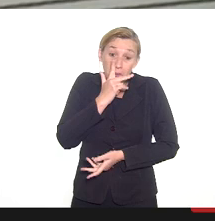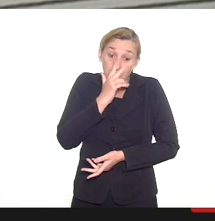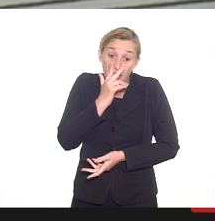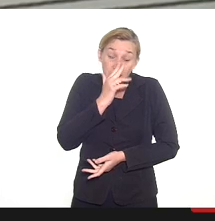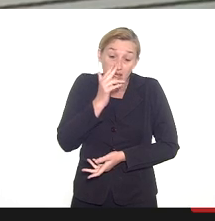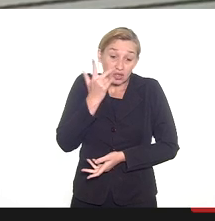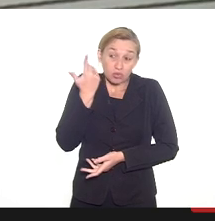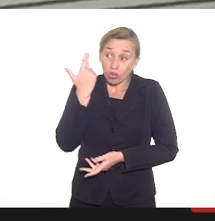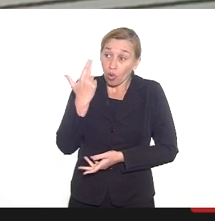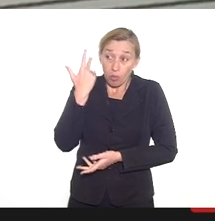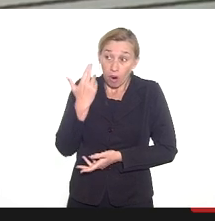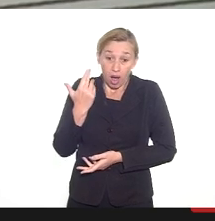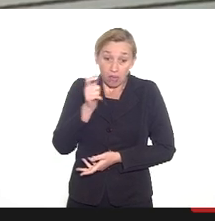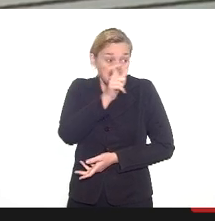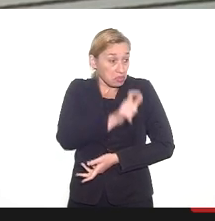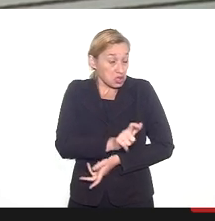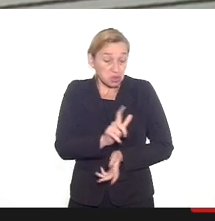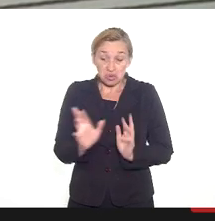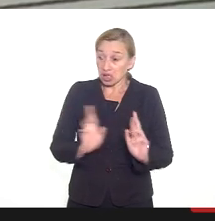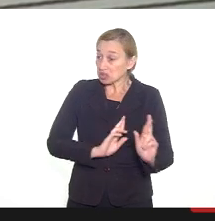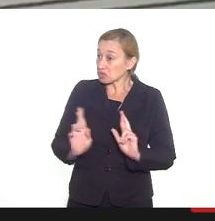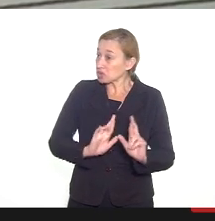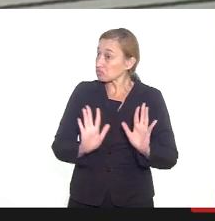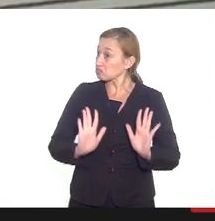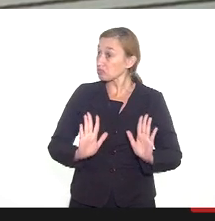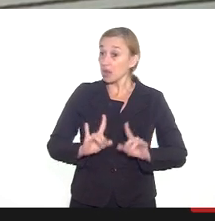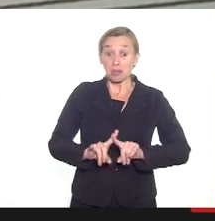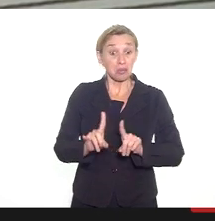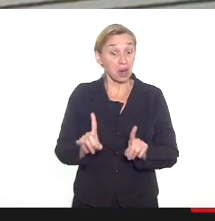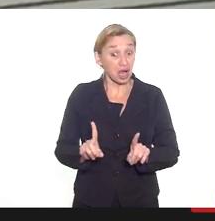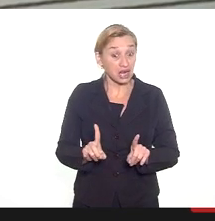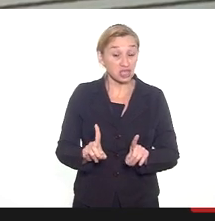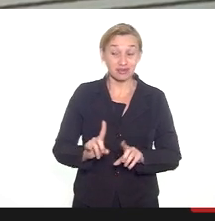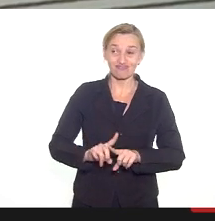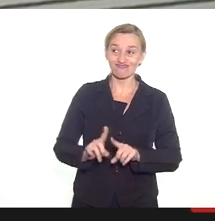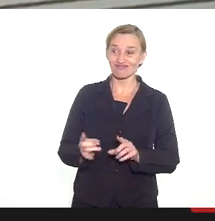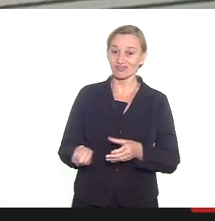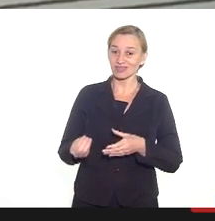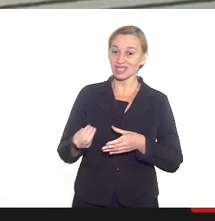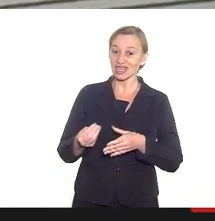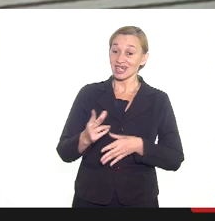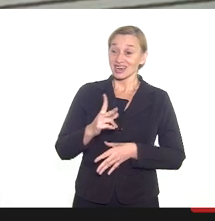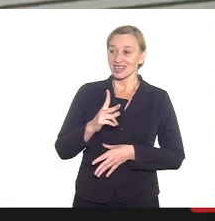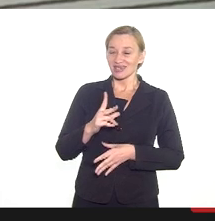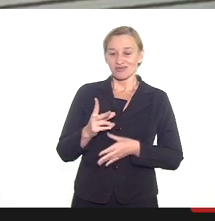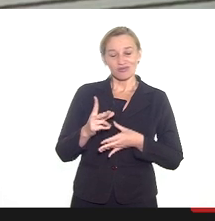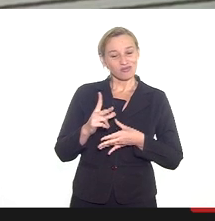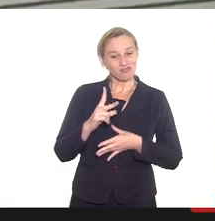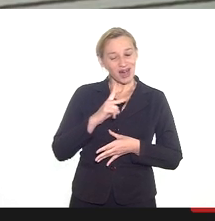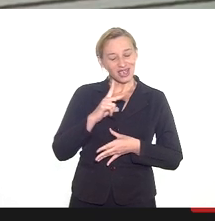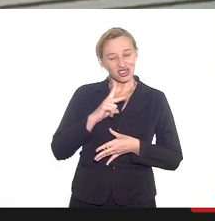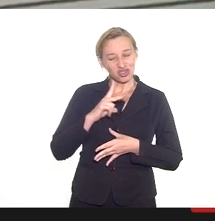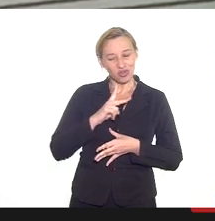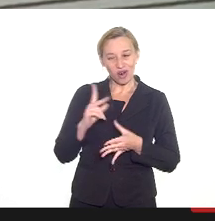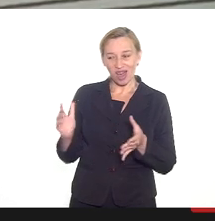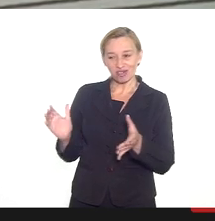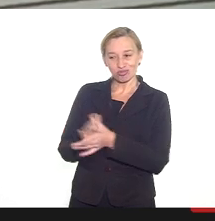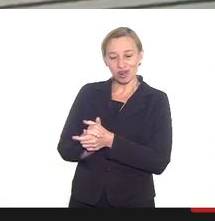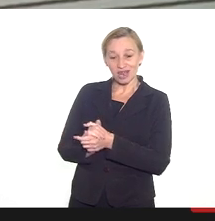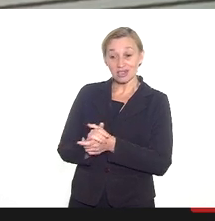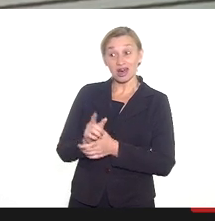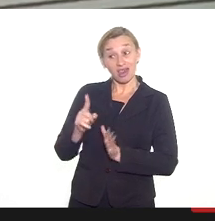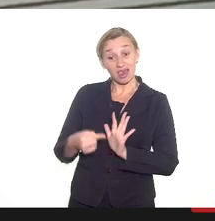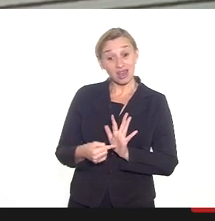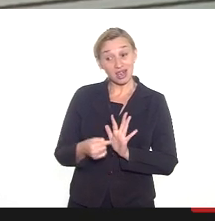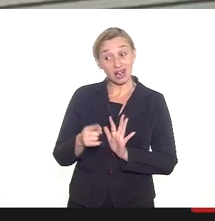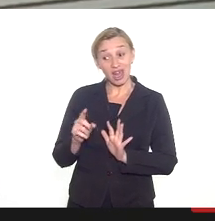de normalidade, de relacionamento, tudo, mas na vida do casal, ele é quem ele se revelou